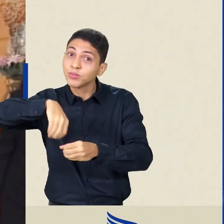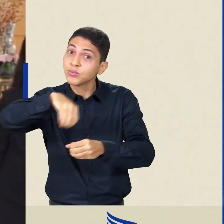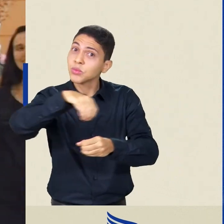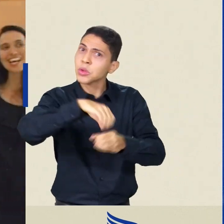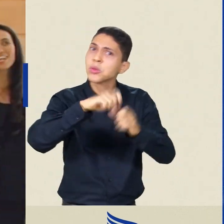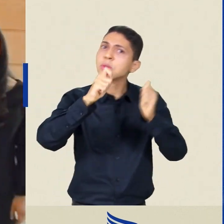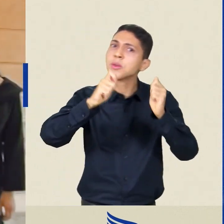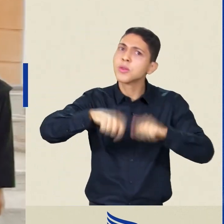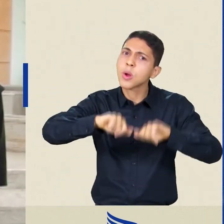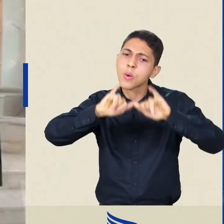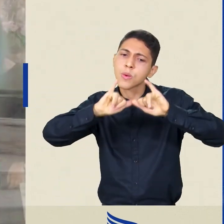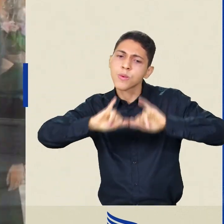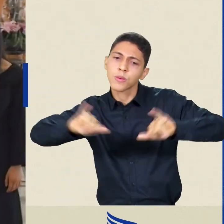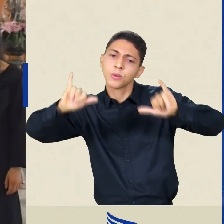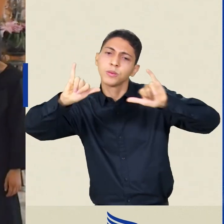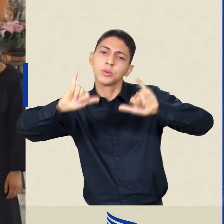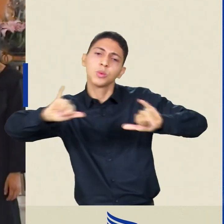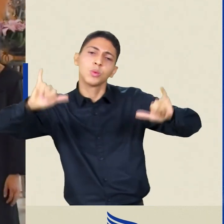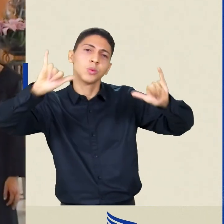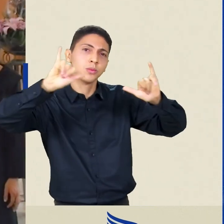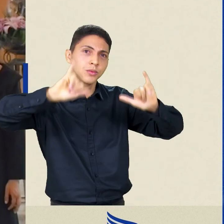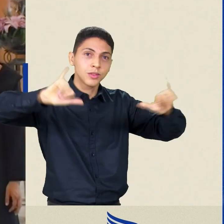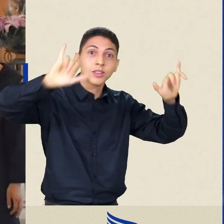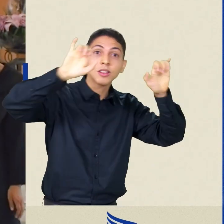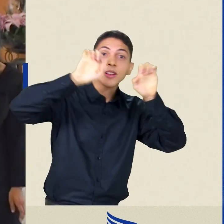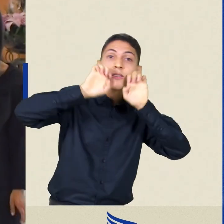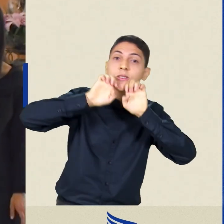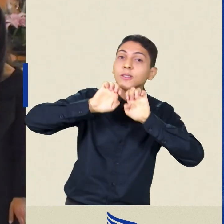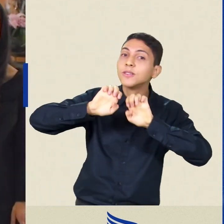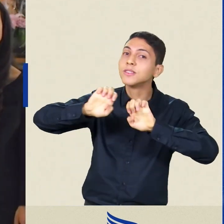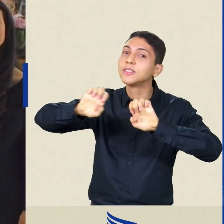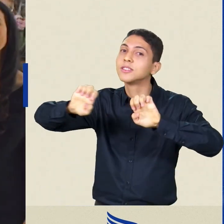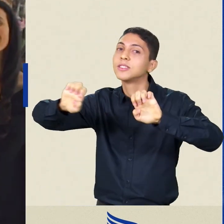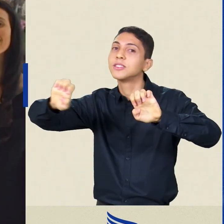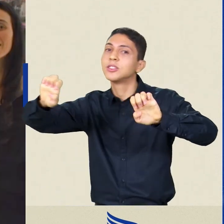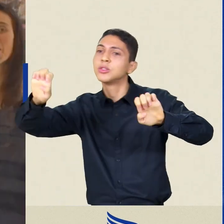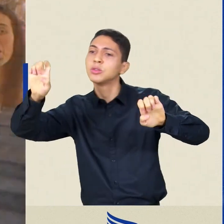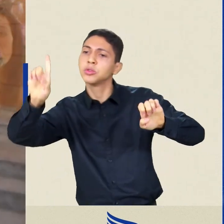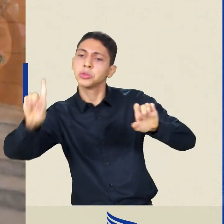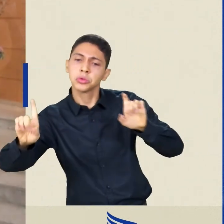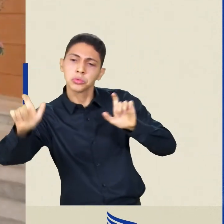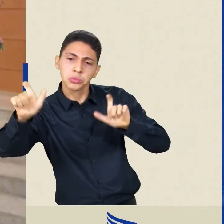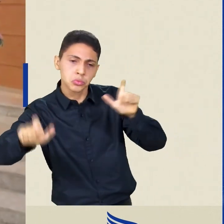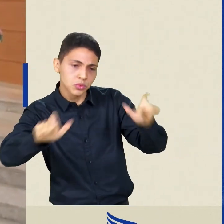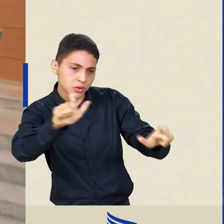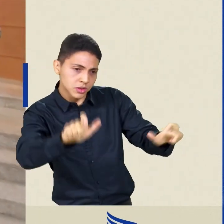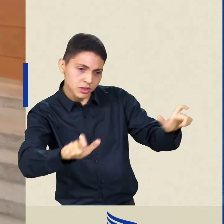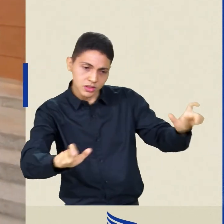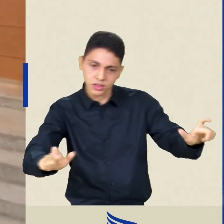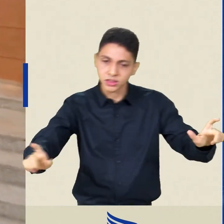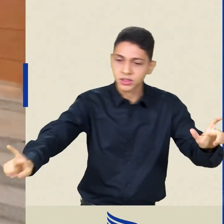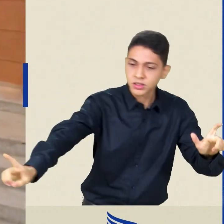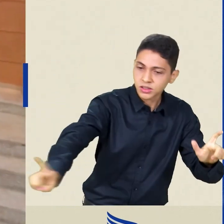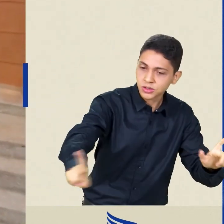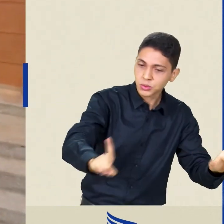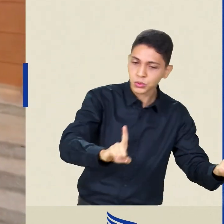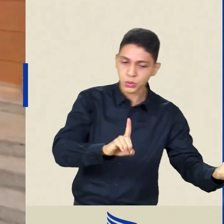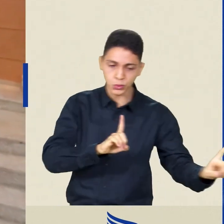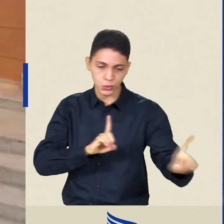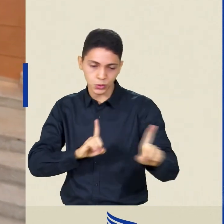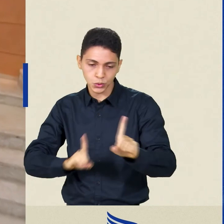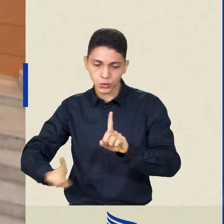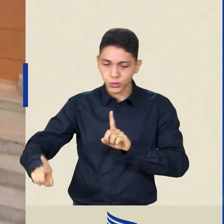ofertas A mensagem almas poderão ouvir, encontrar a